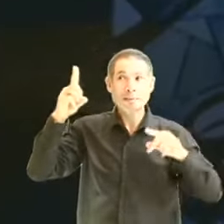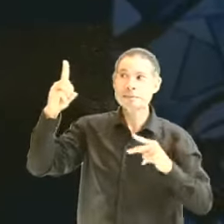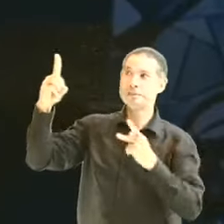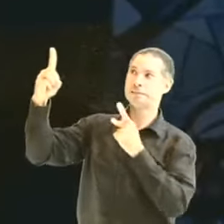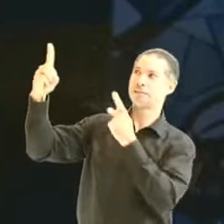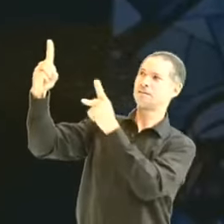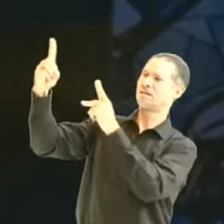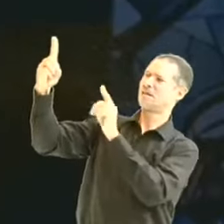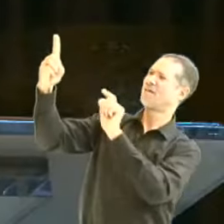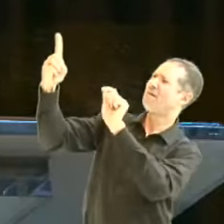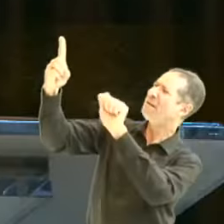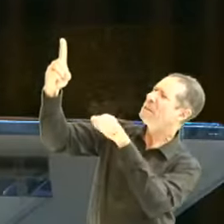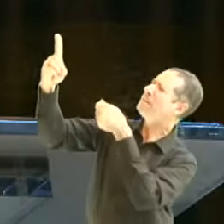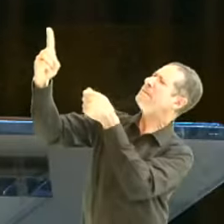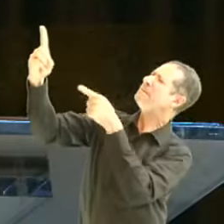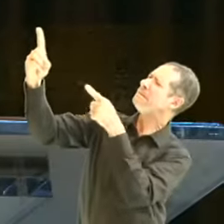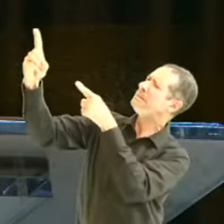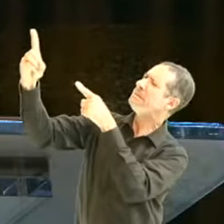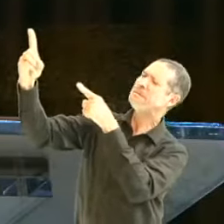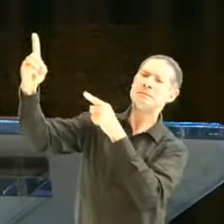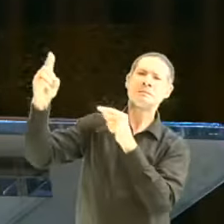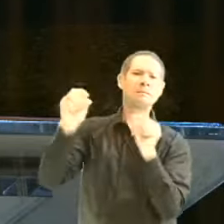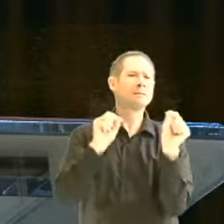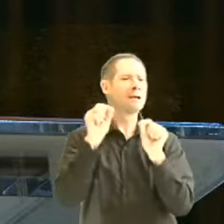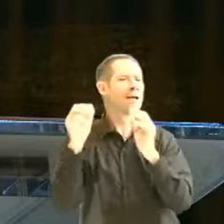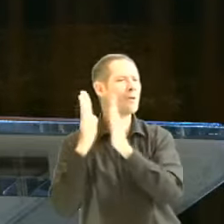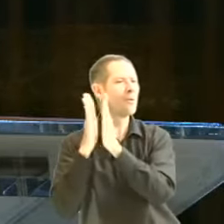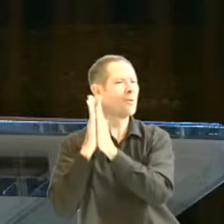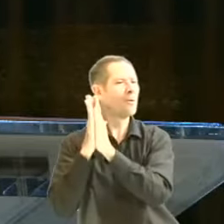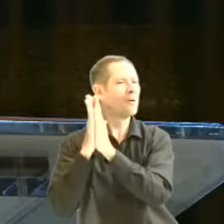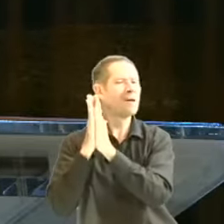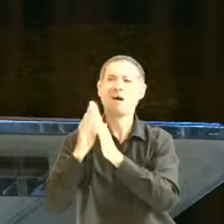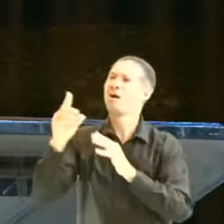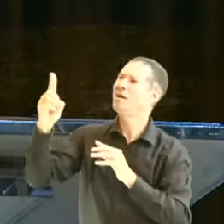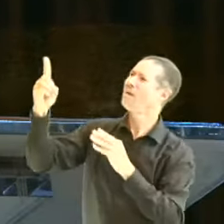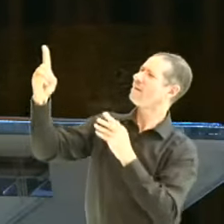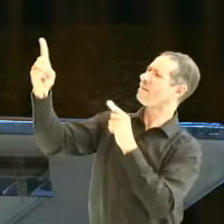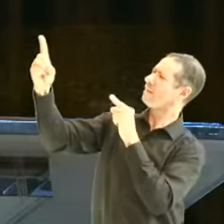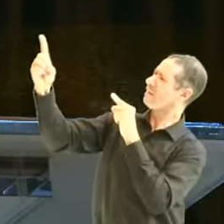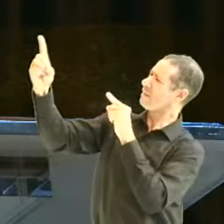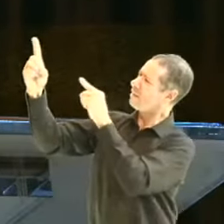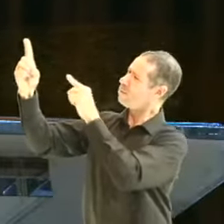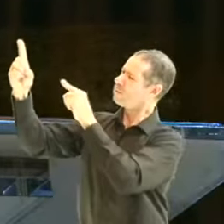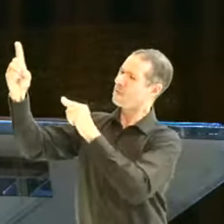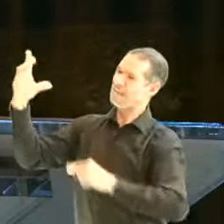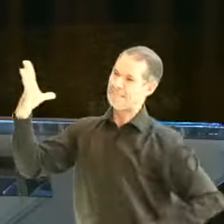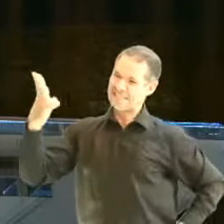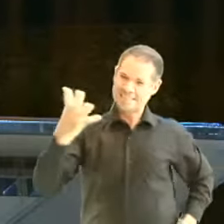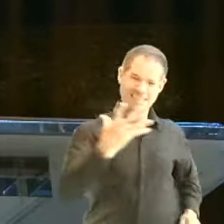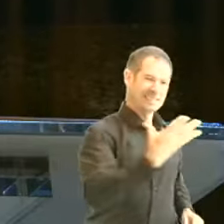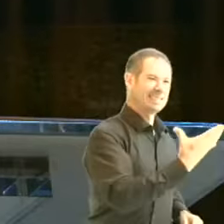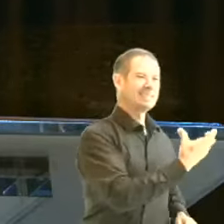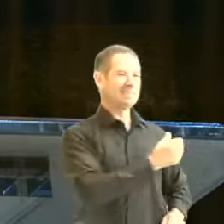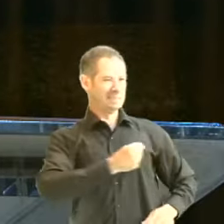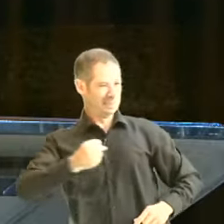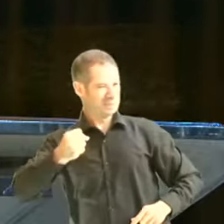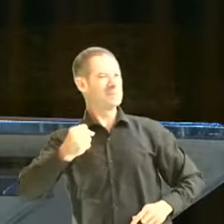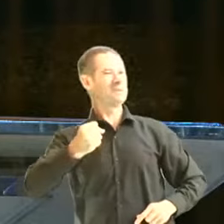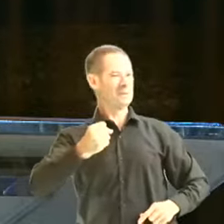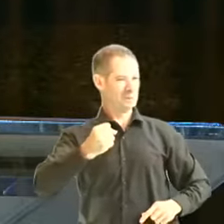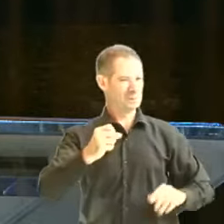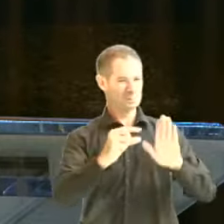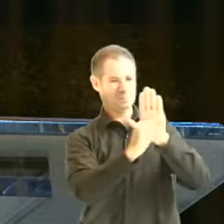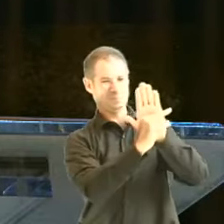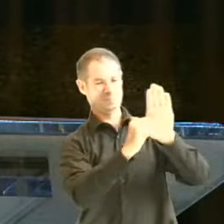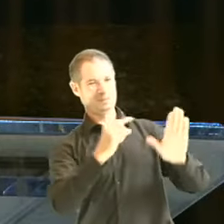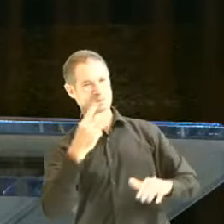Deus. Quem é o Deus que ele está orando? Deus é Salvador. Aí o